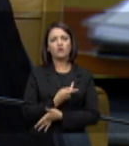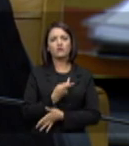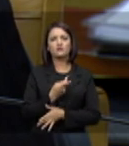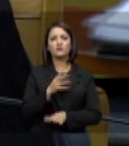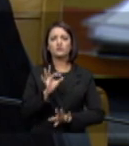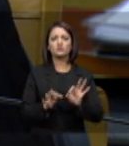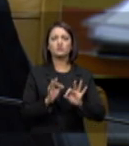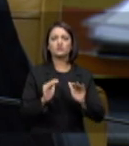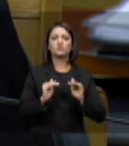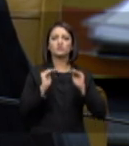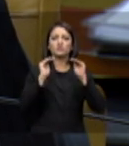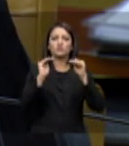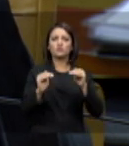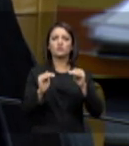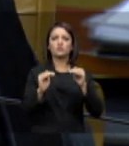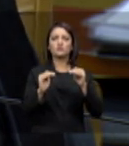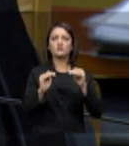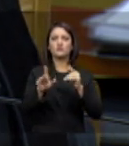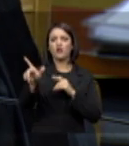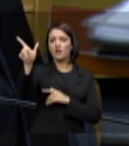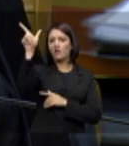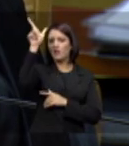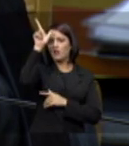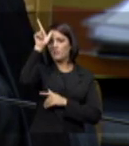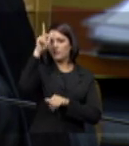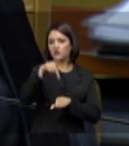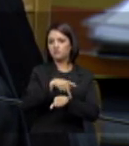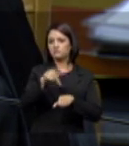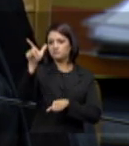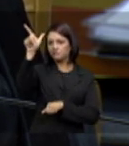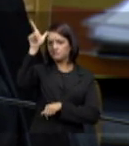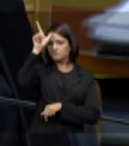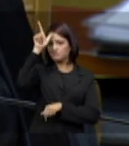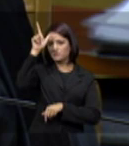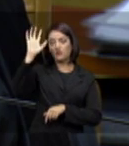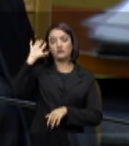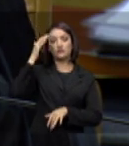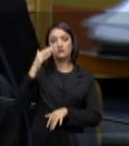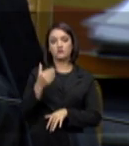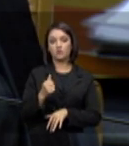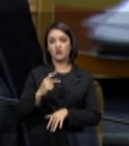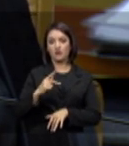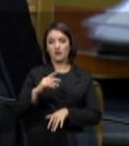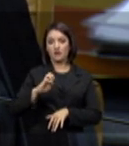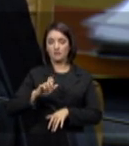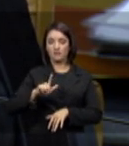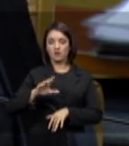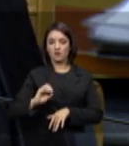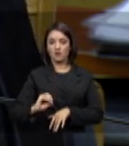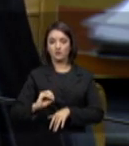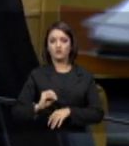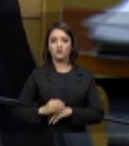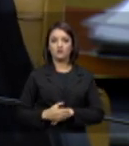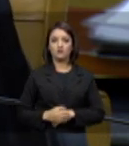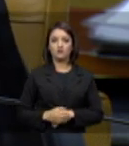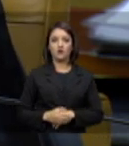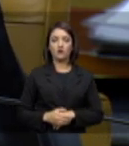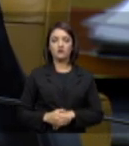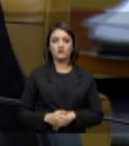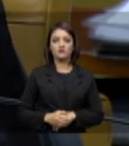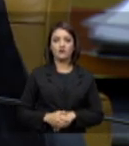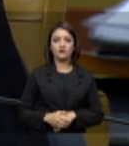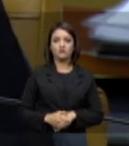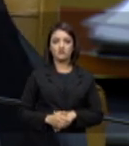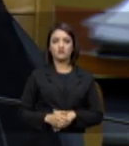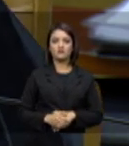pela corte constitucional alemã a chamada decisão de apelo ou a pele and sheldon que uma